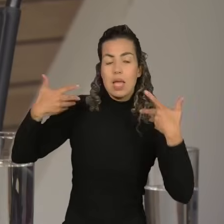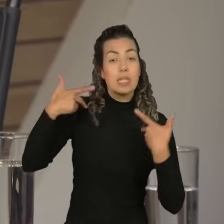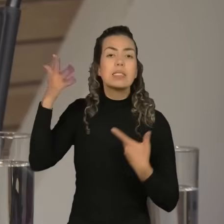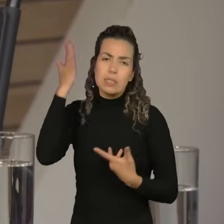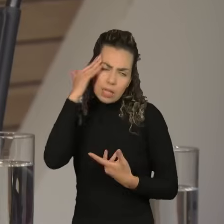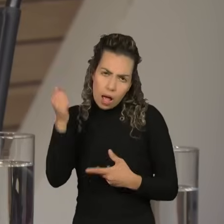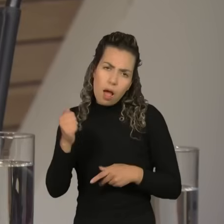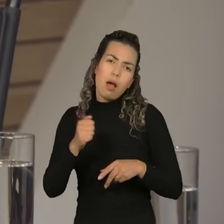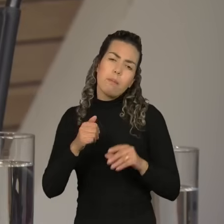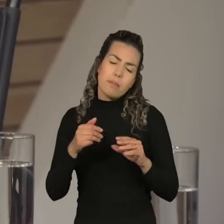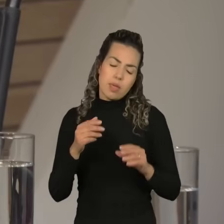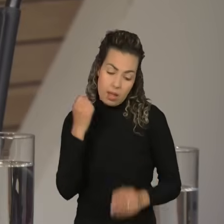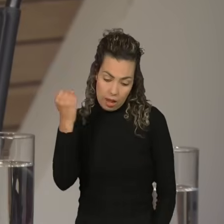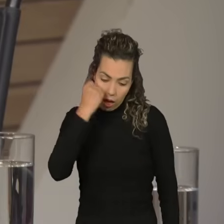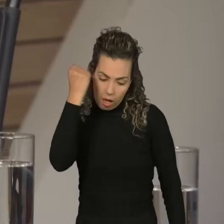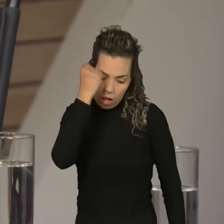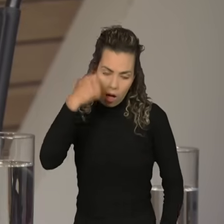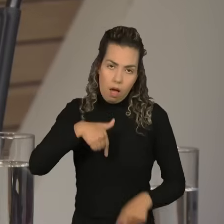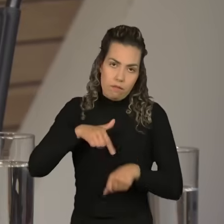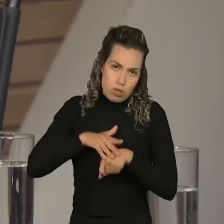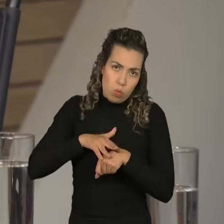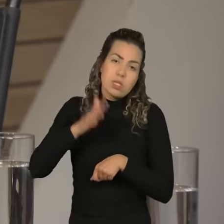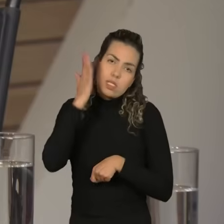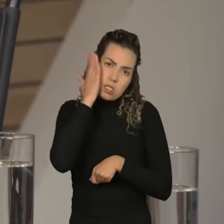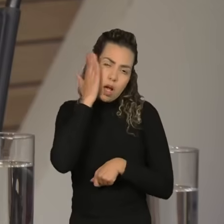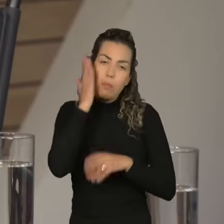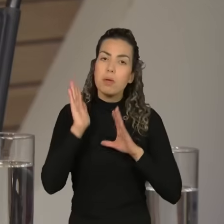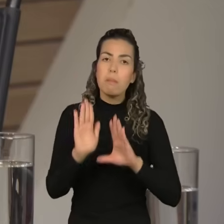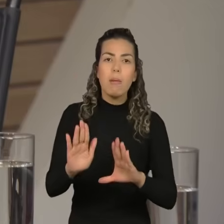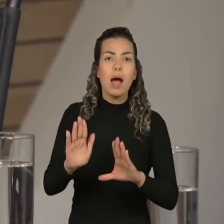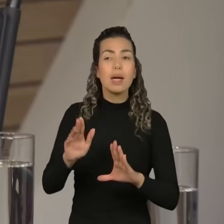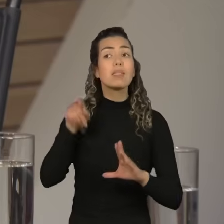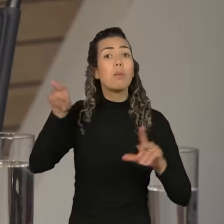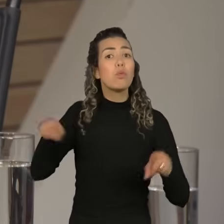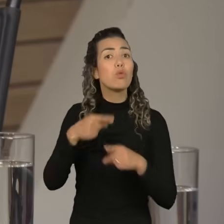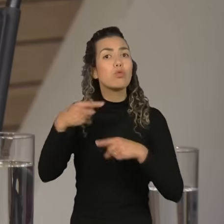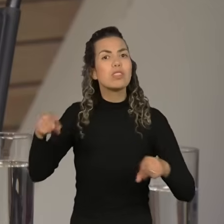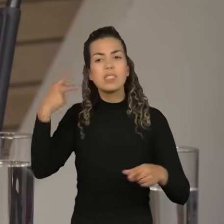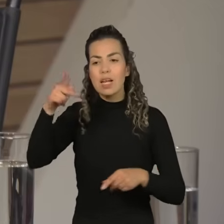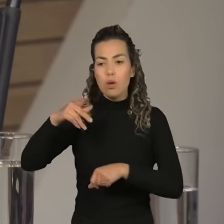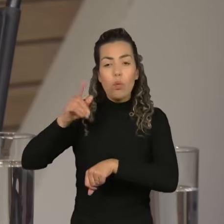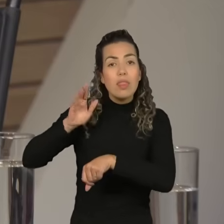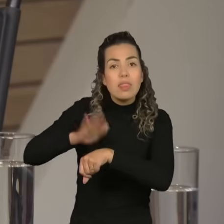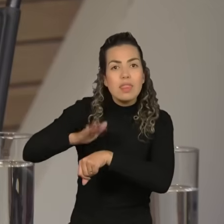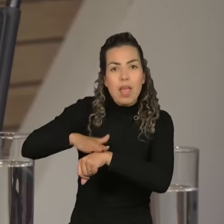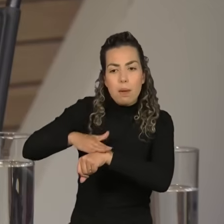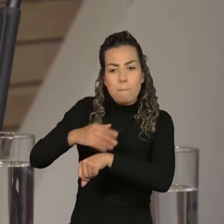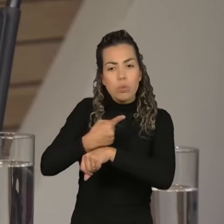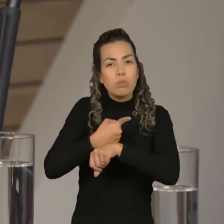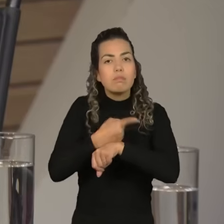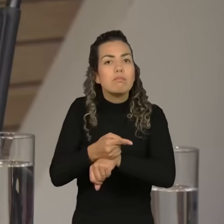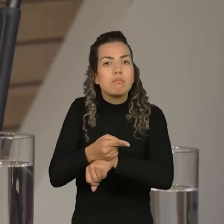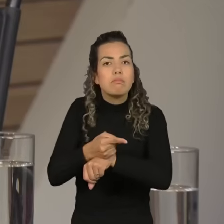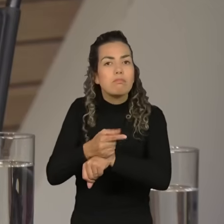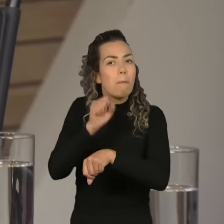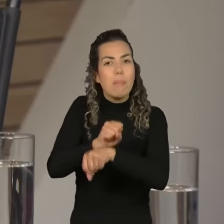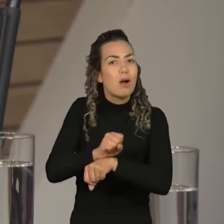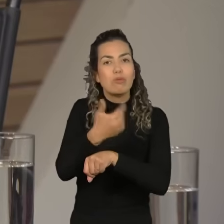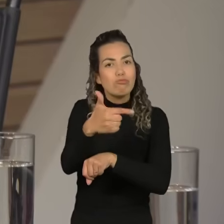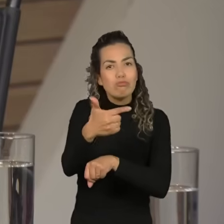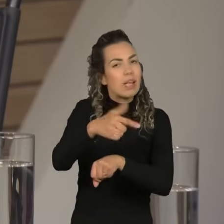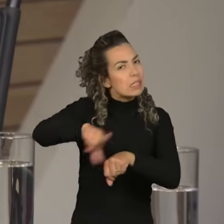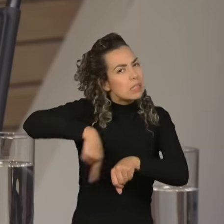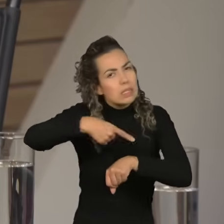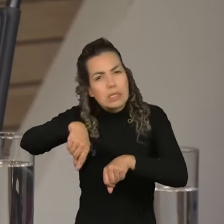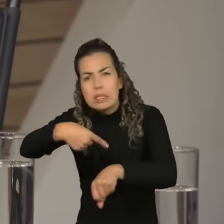gravidade daquilo, mas não é à toa que termina com O Tempo Não Para, que isso é um verso lindo, né? Que o final da vida dele é marcado por